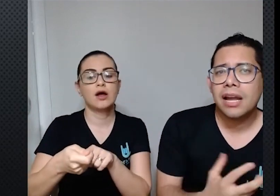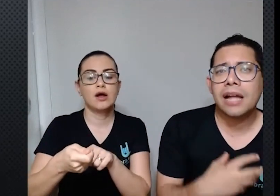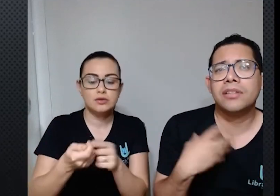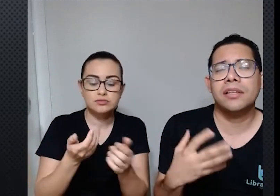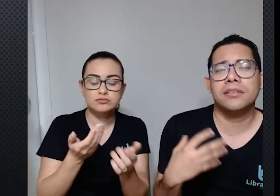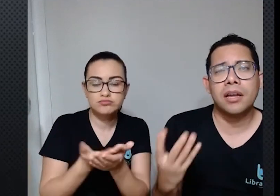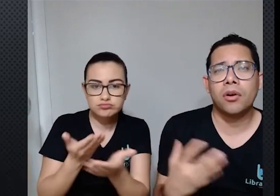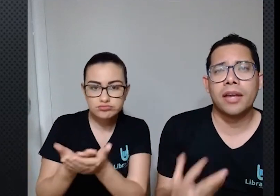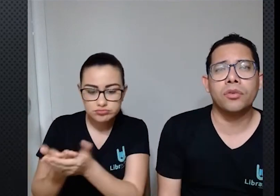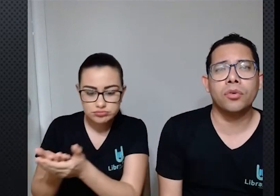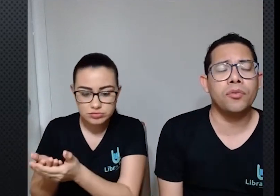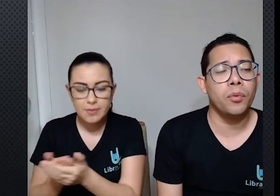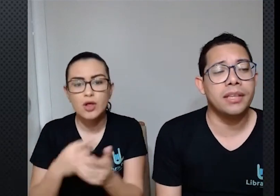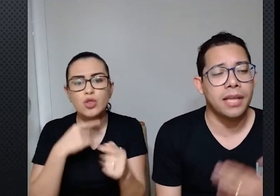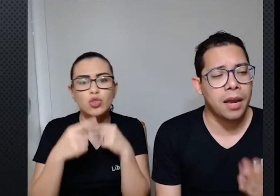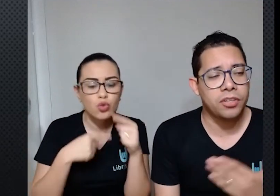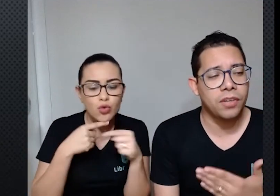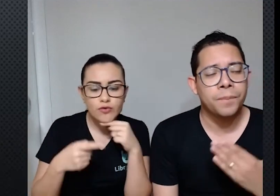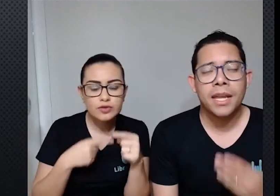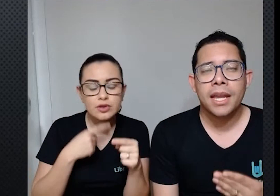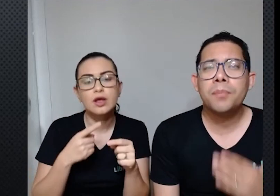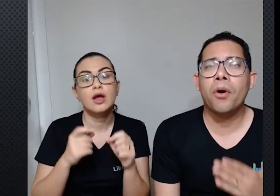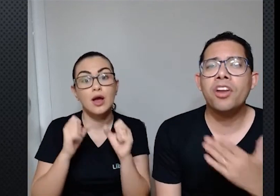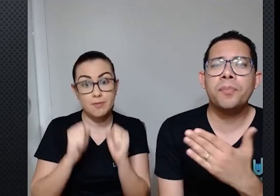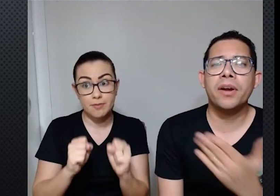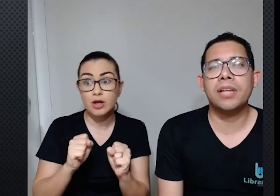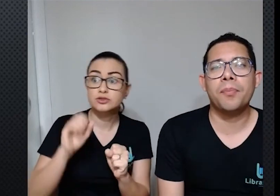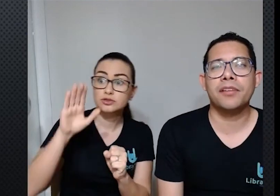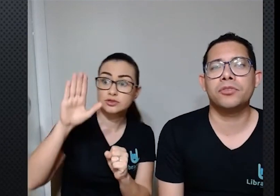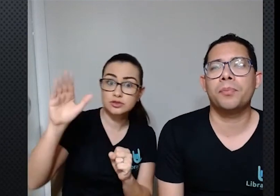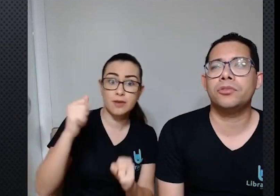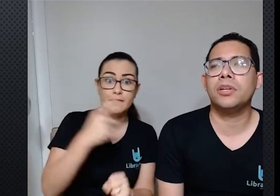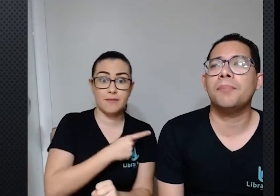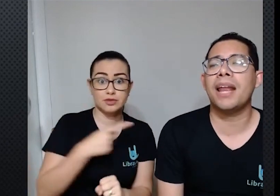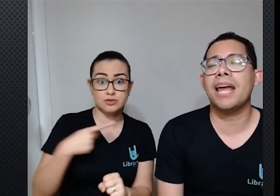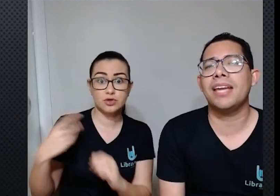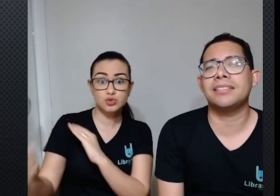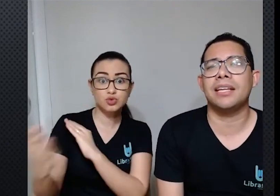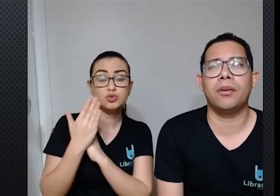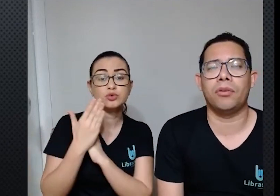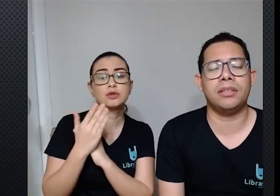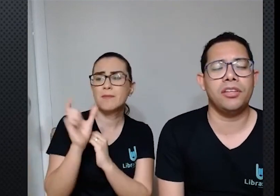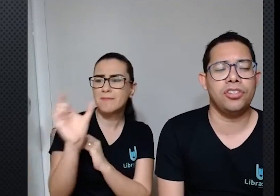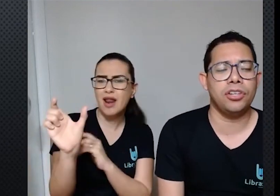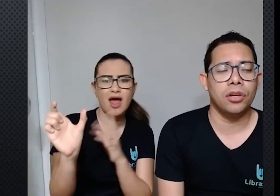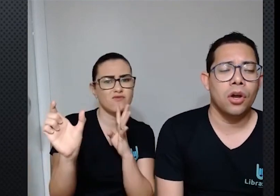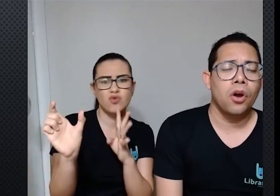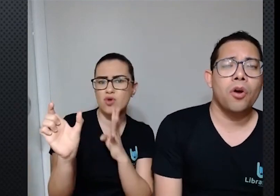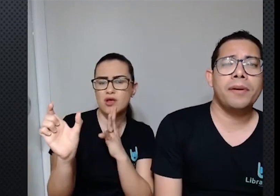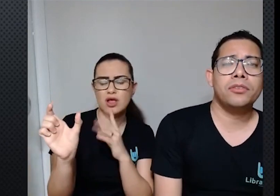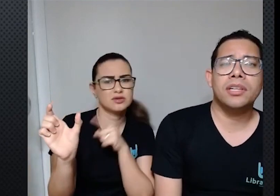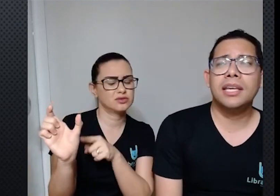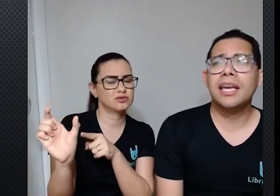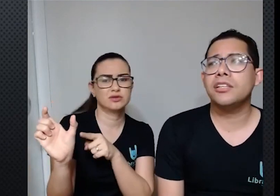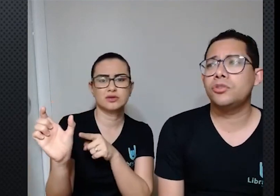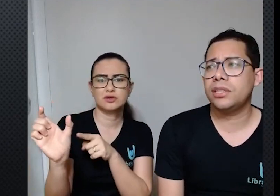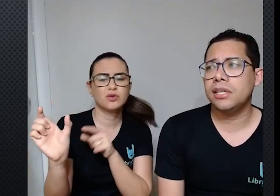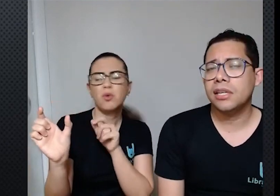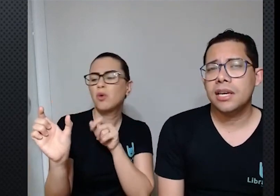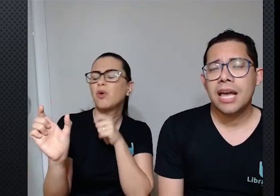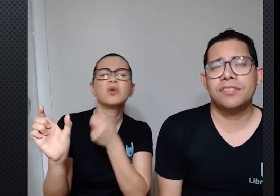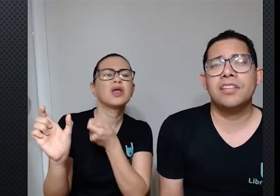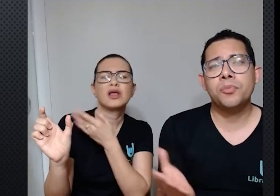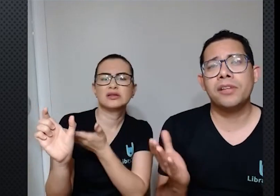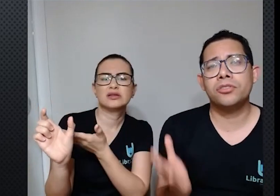religiosos. Caso tenha qualquer dúvida, o intérprete, ele pode perguntar para o pastor, pastor, que palavra que é essa aqui que eu não entendi? Ô pastor, o que é isso